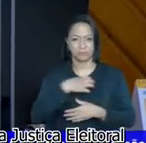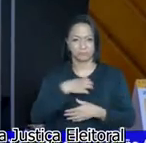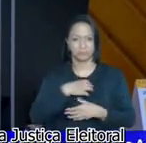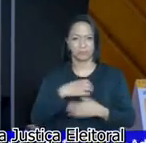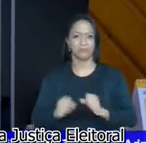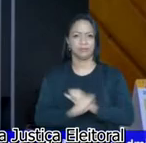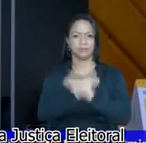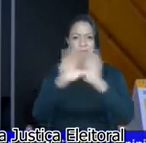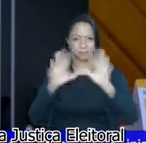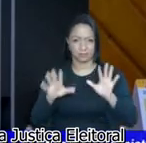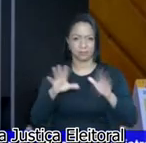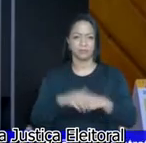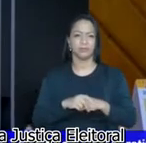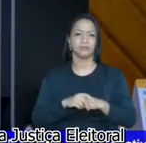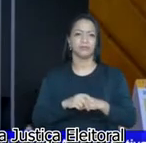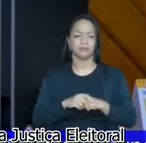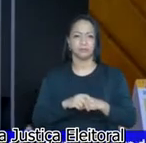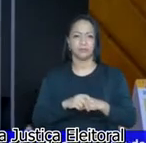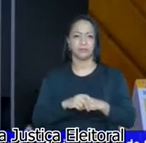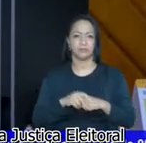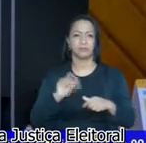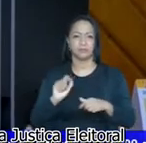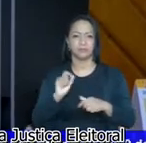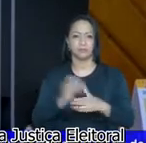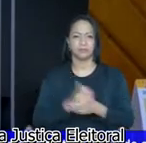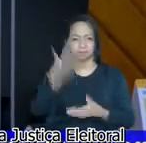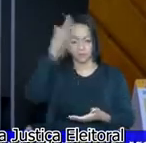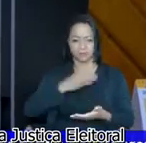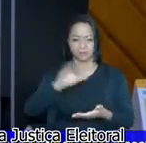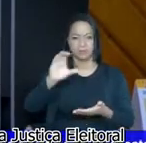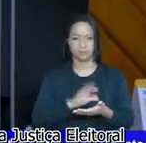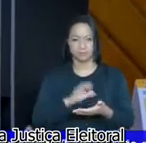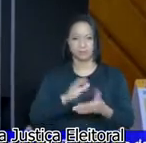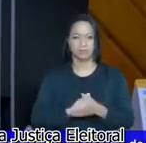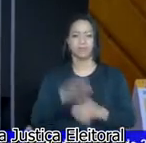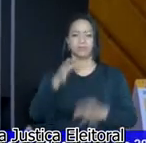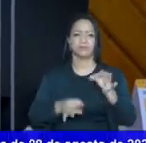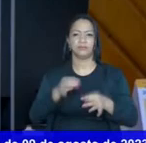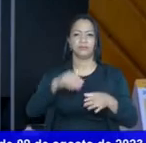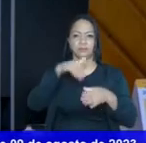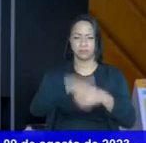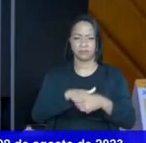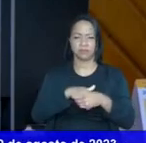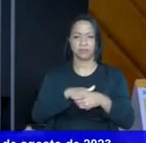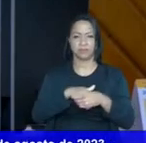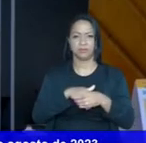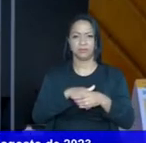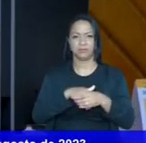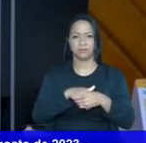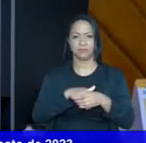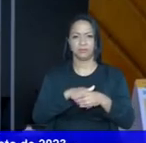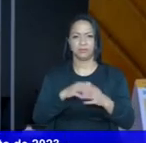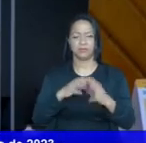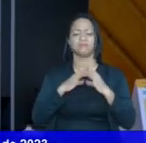de esclarecer que a prestação de contas na Justiça Eleitoral não